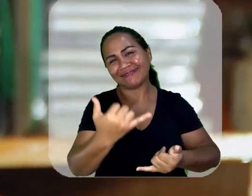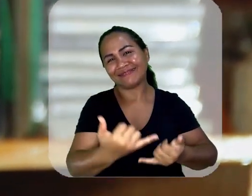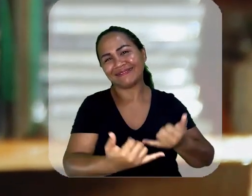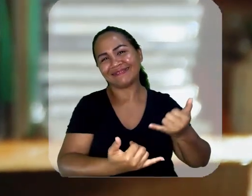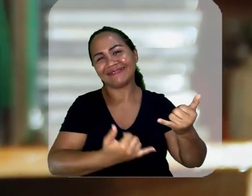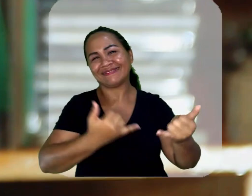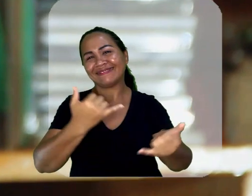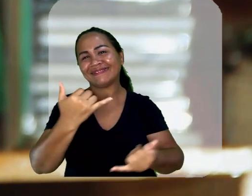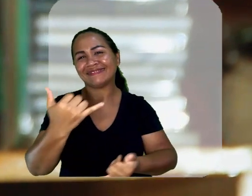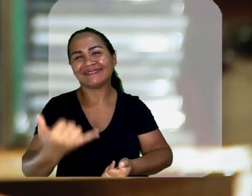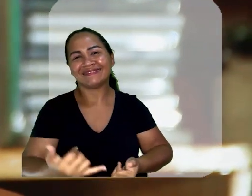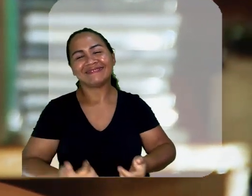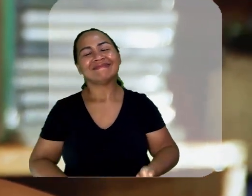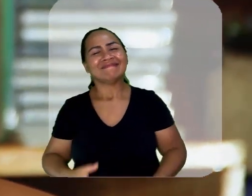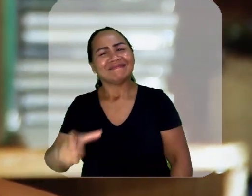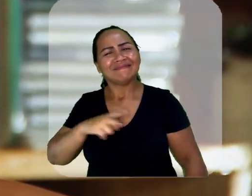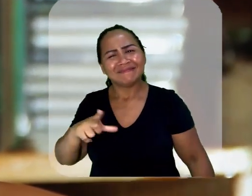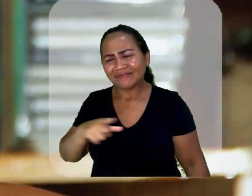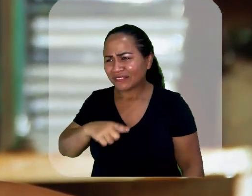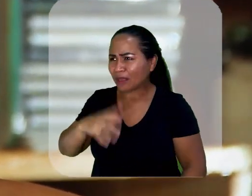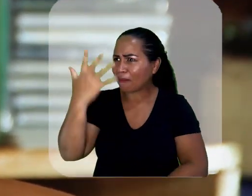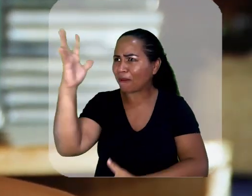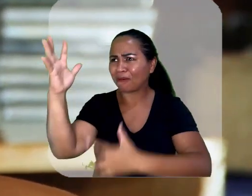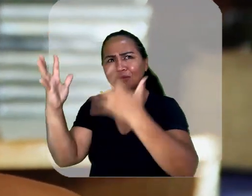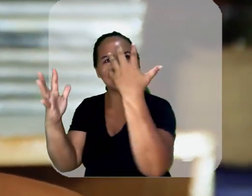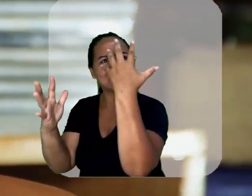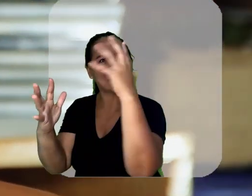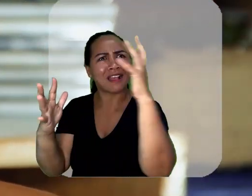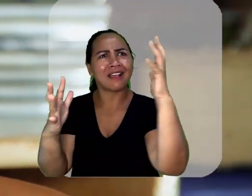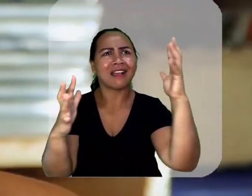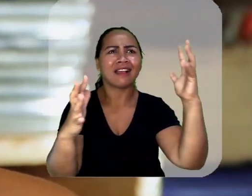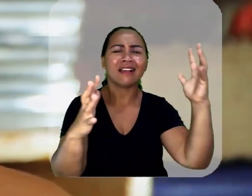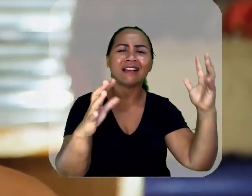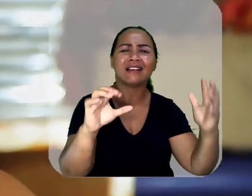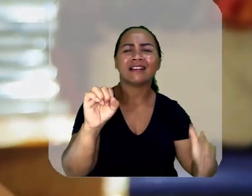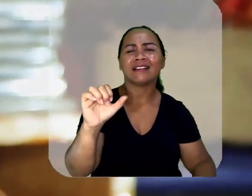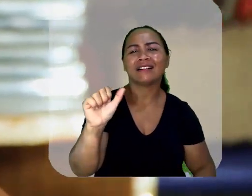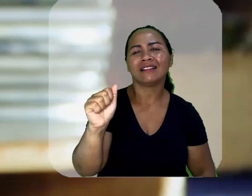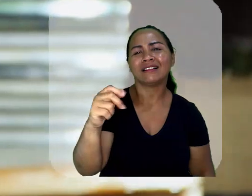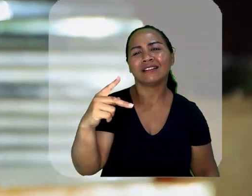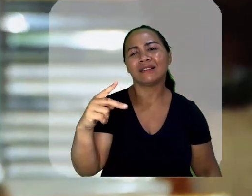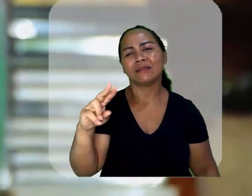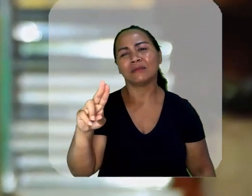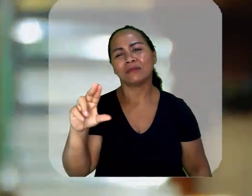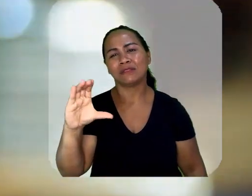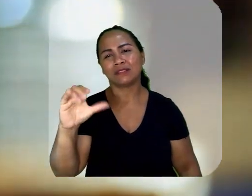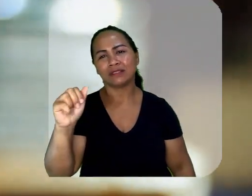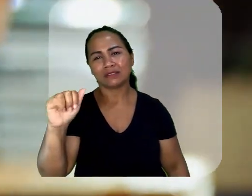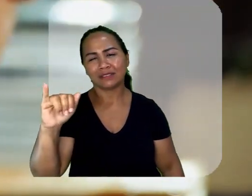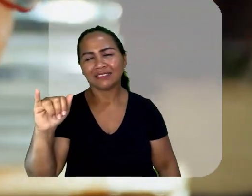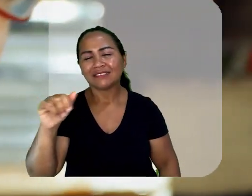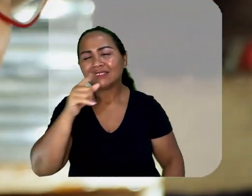Mais maior que as catingueiras, que os pés de sapucaia, que os rios, que